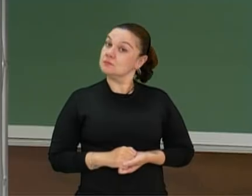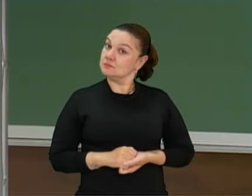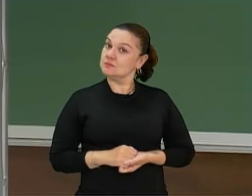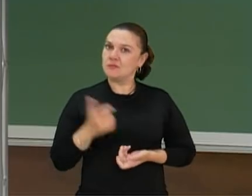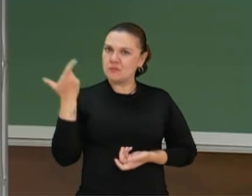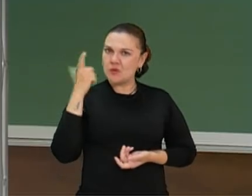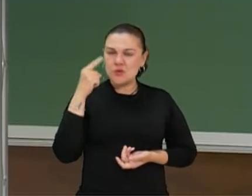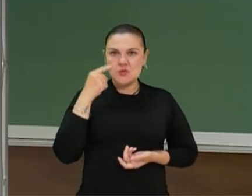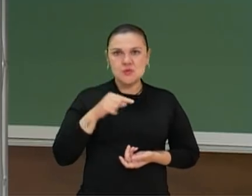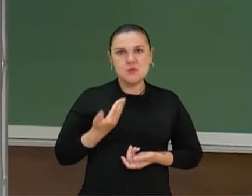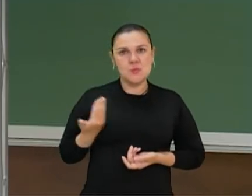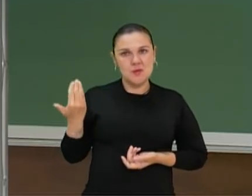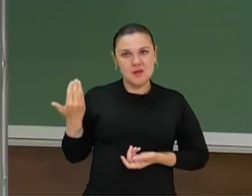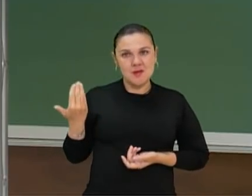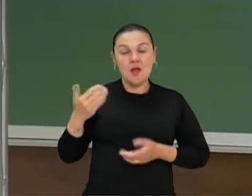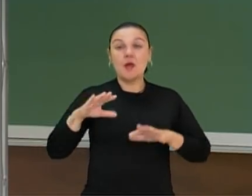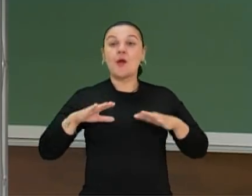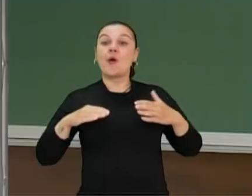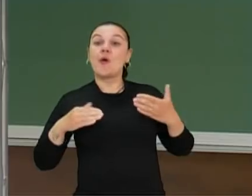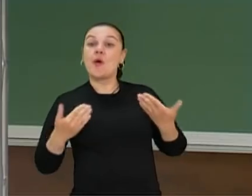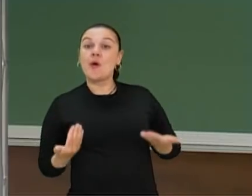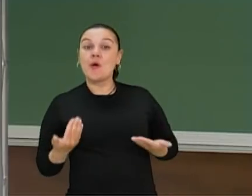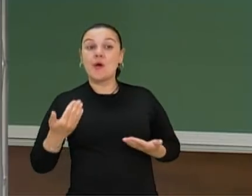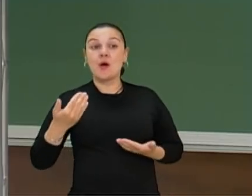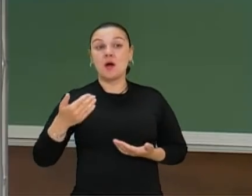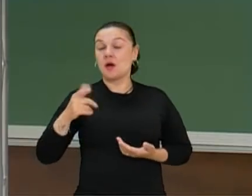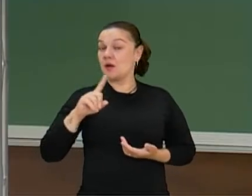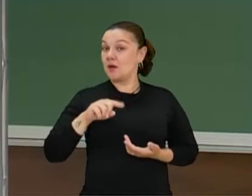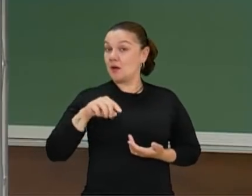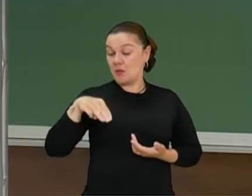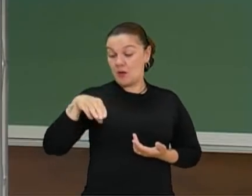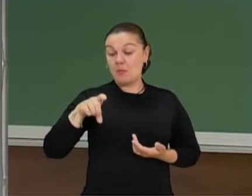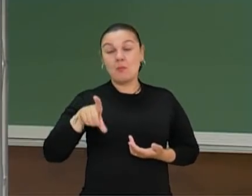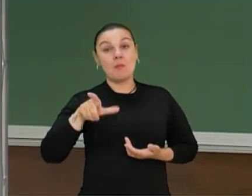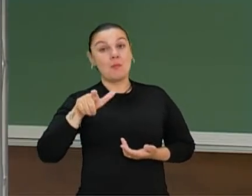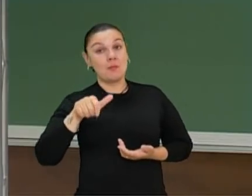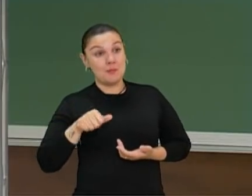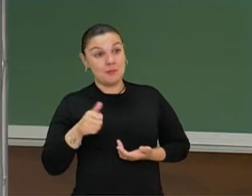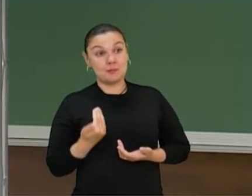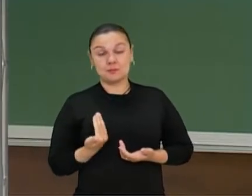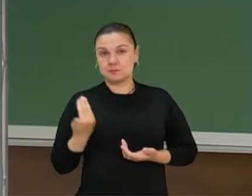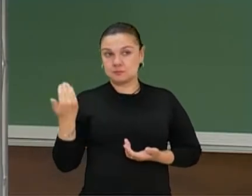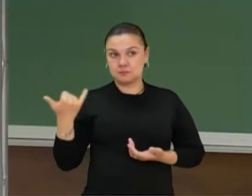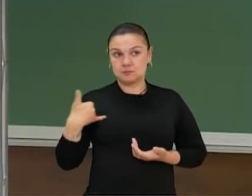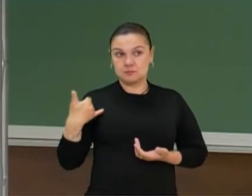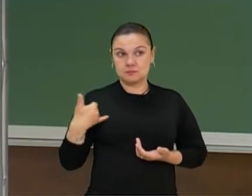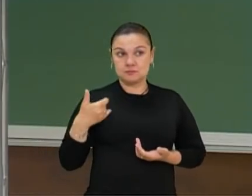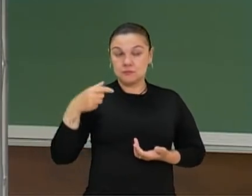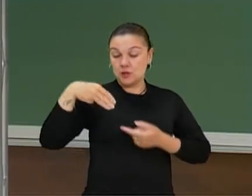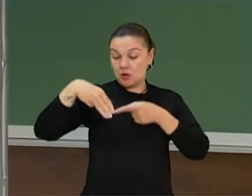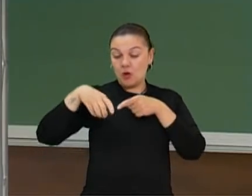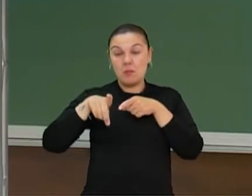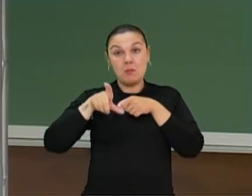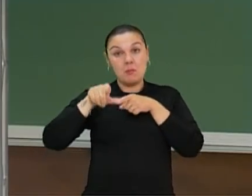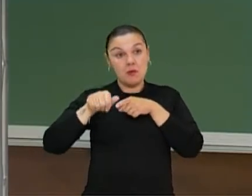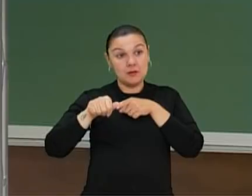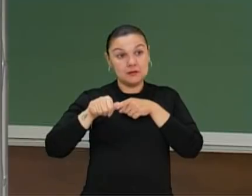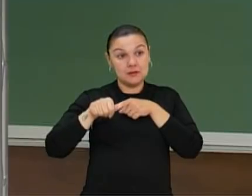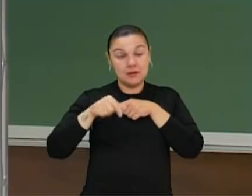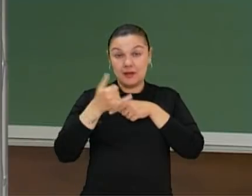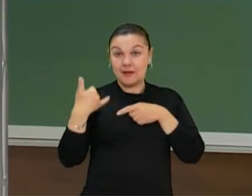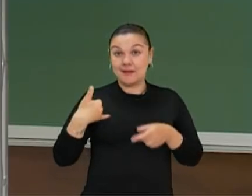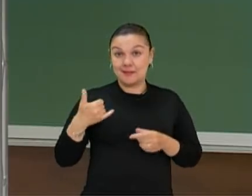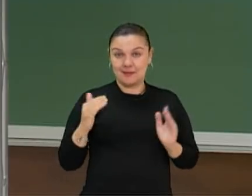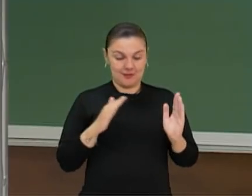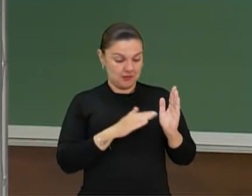aí, descobriram? Qual é a média, a moda das idades? Moda das idades. Então, a idade.